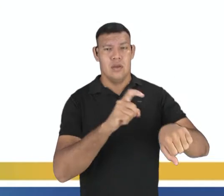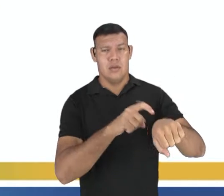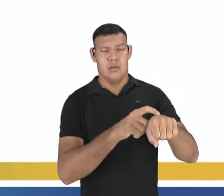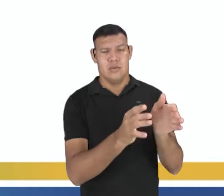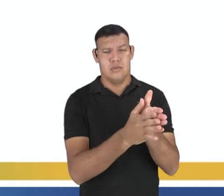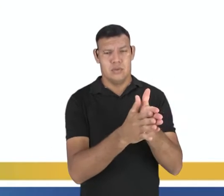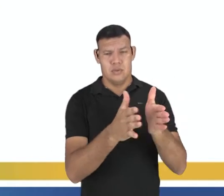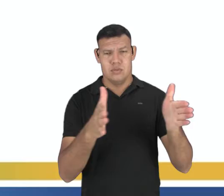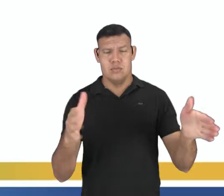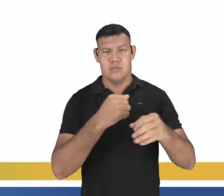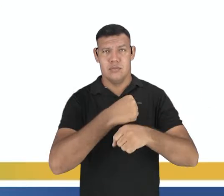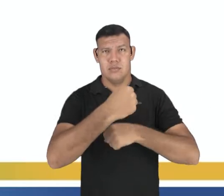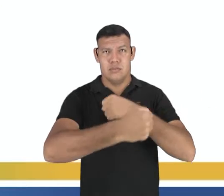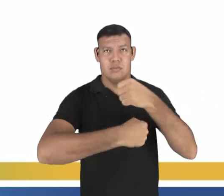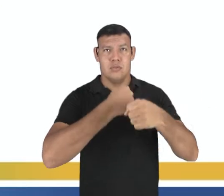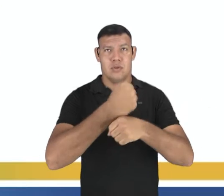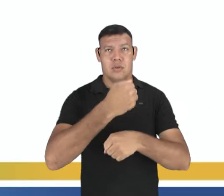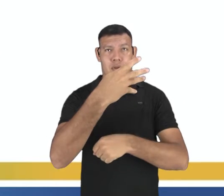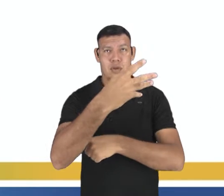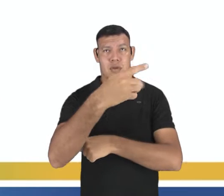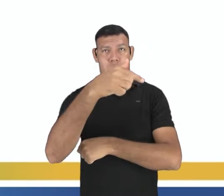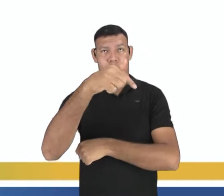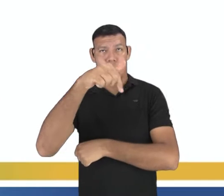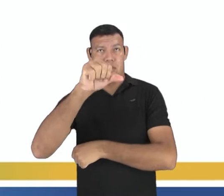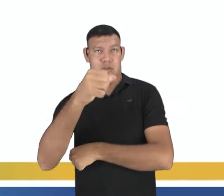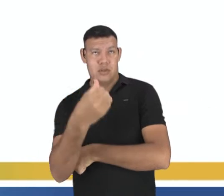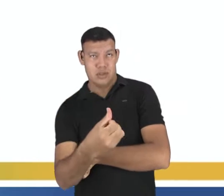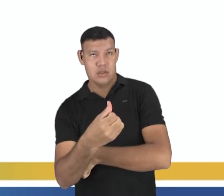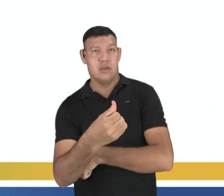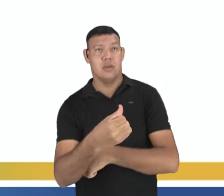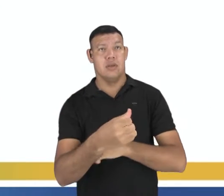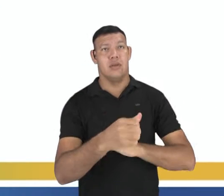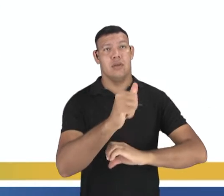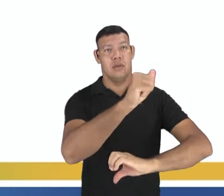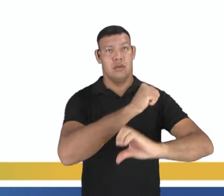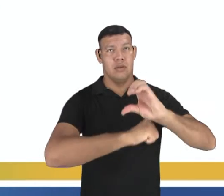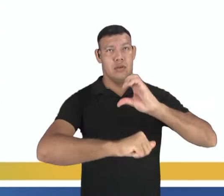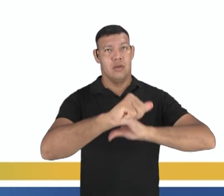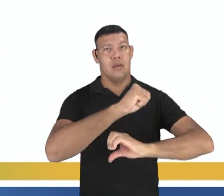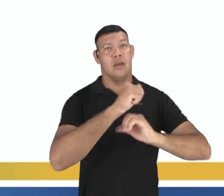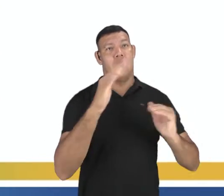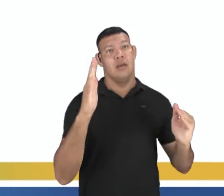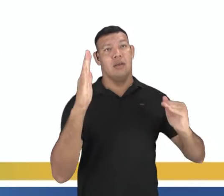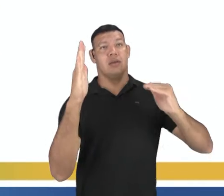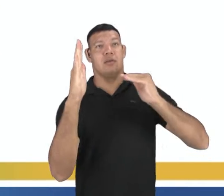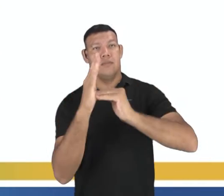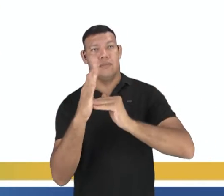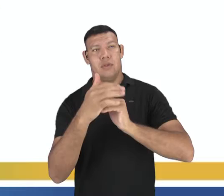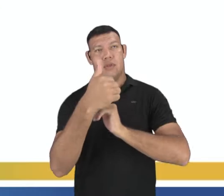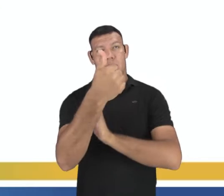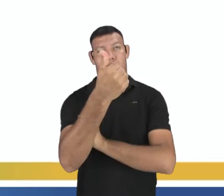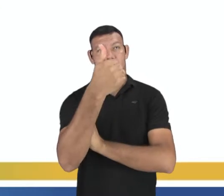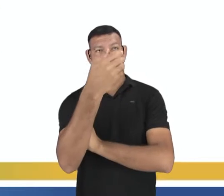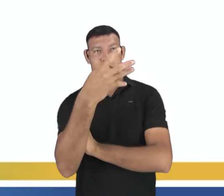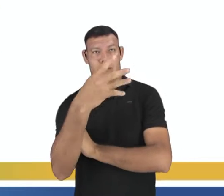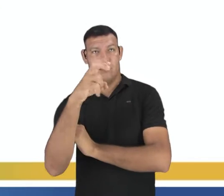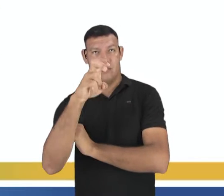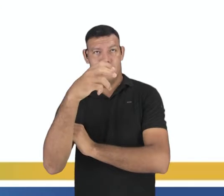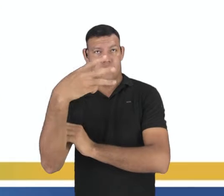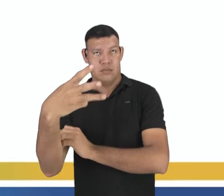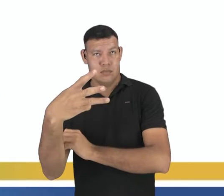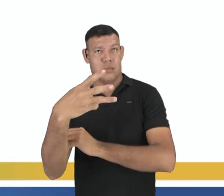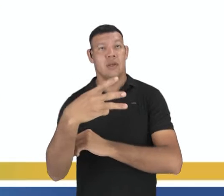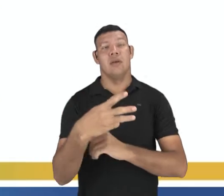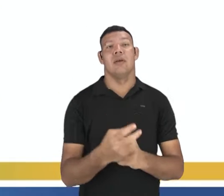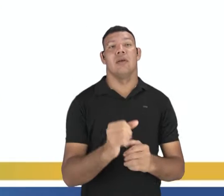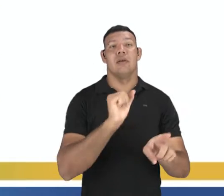de 476 a 1453. A sociedade medieval estava dividida entre clero, nobreza e